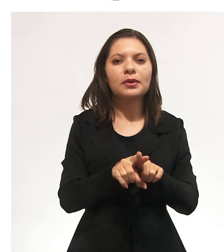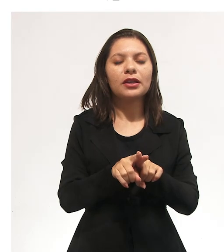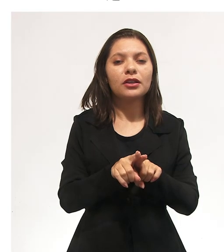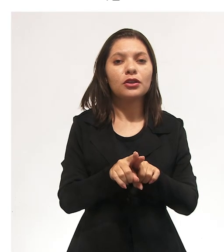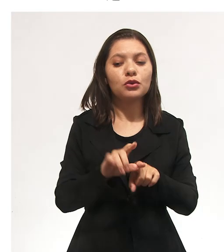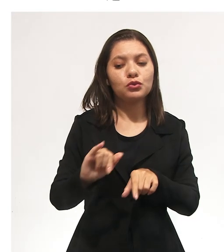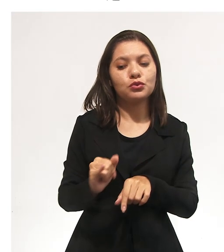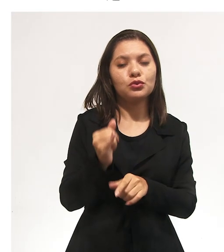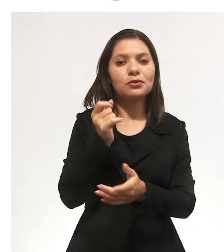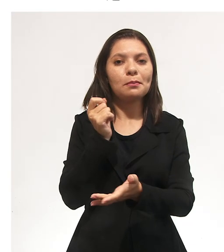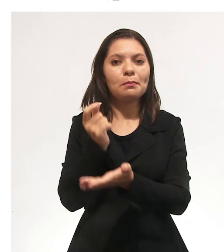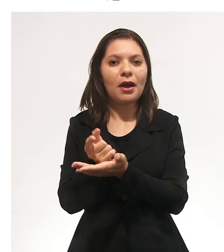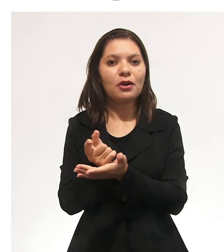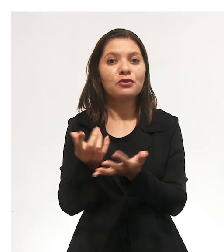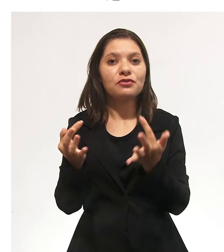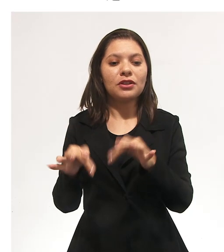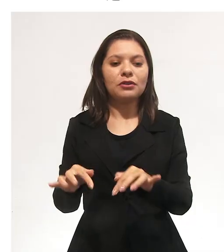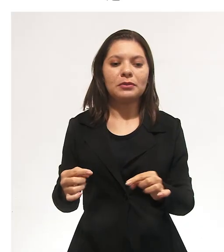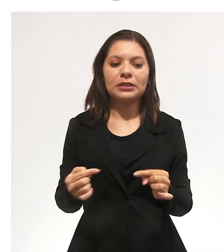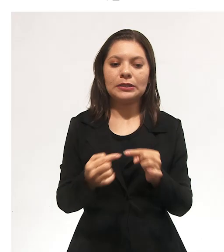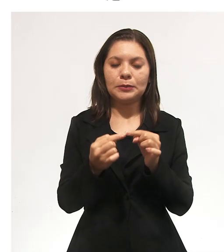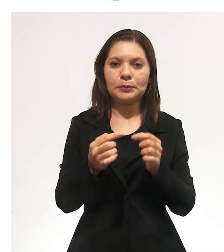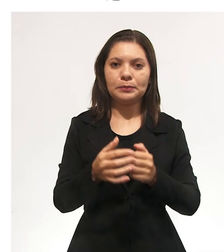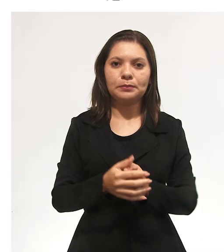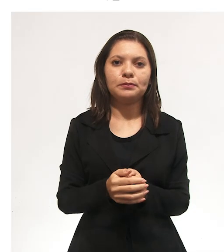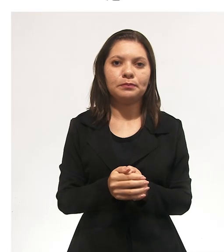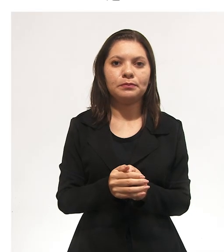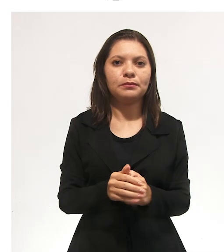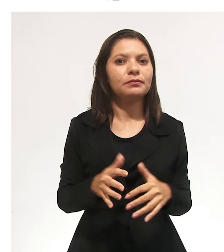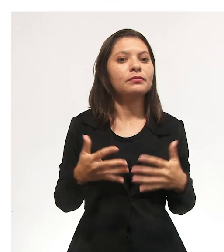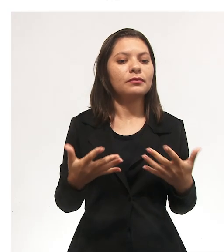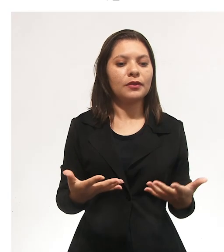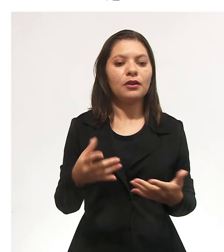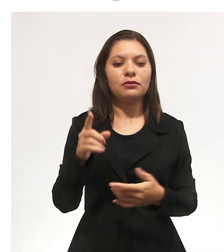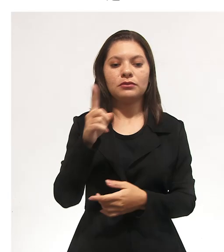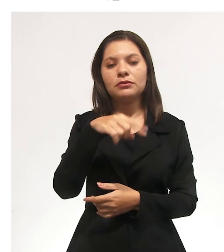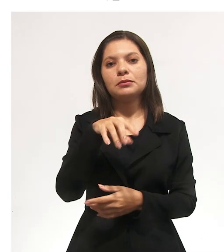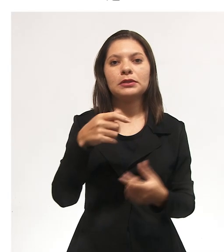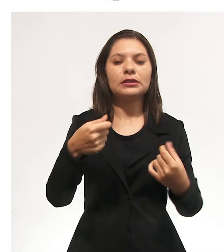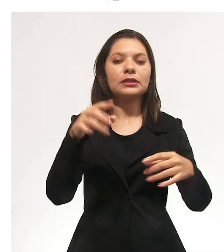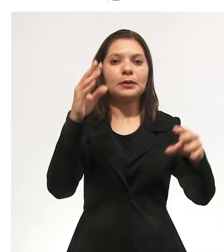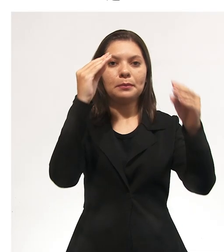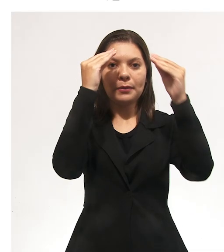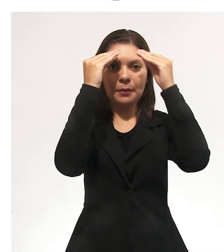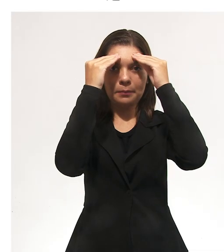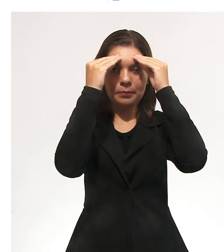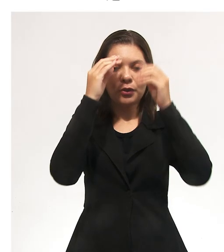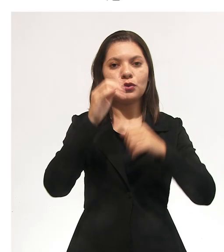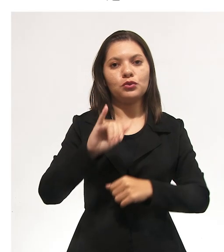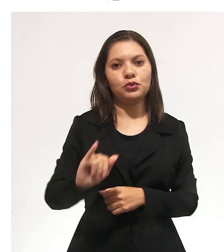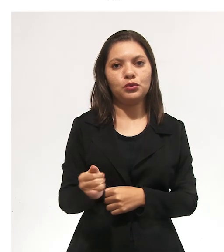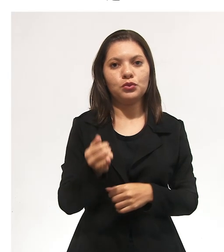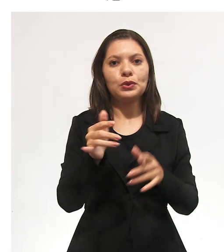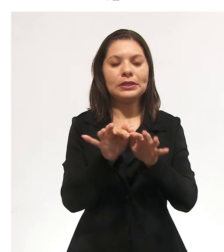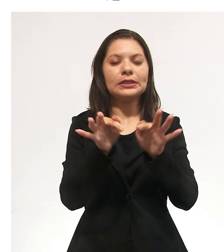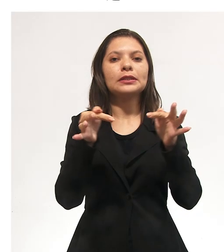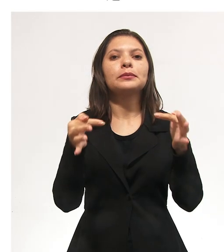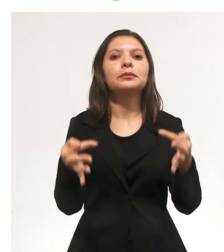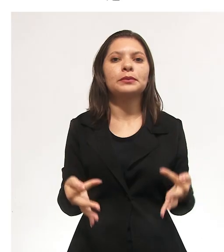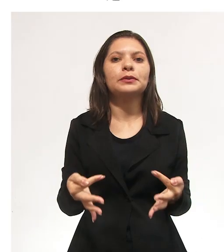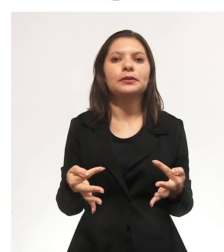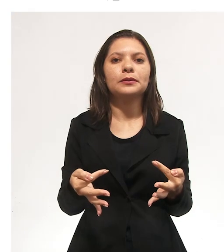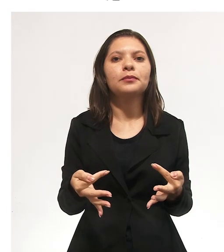no final da aplicação, tá? Então, esse é um detalhe importante dos juros simples,